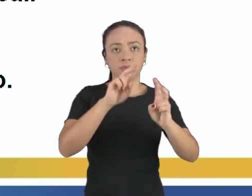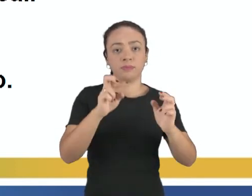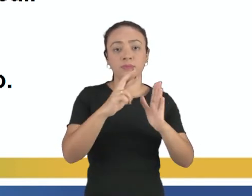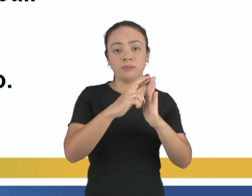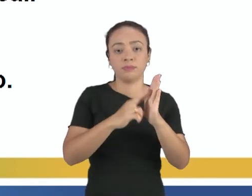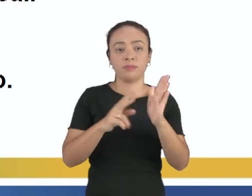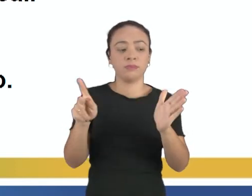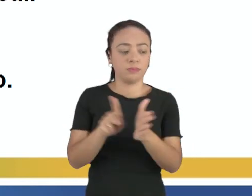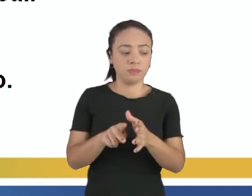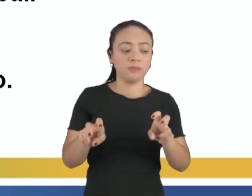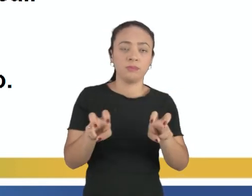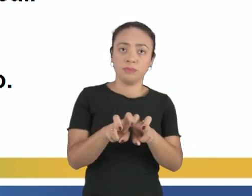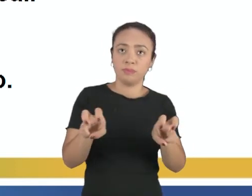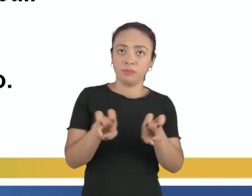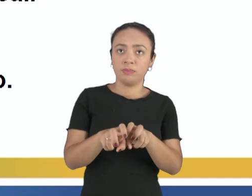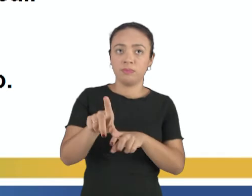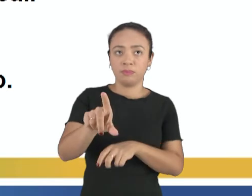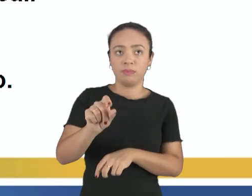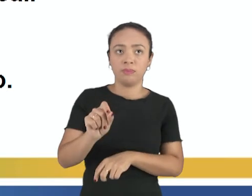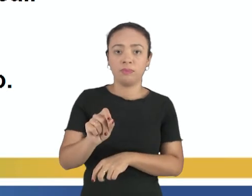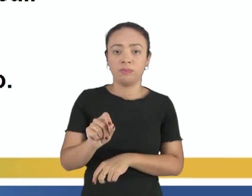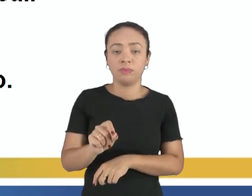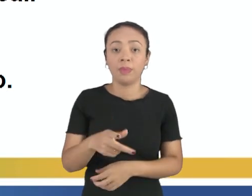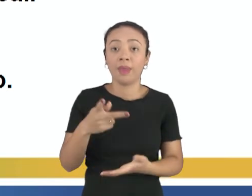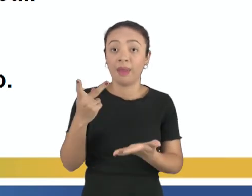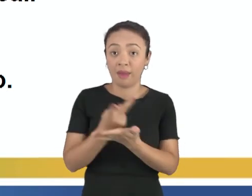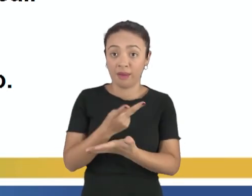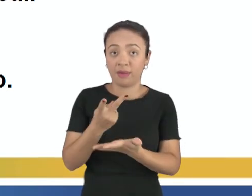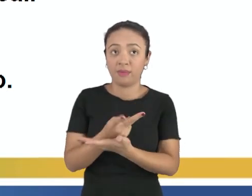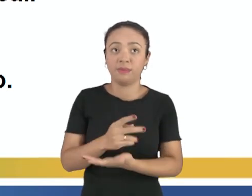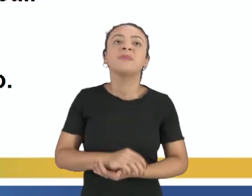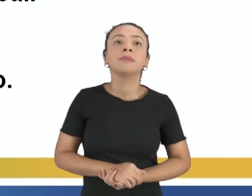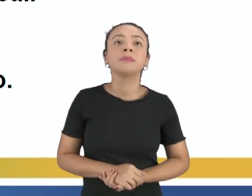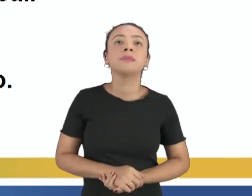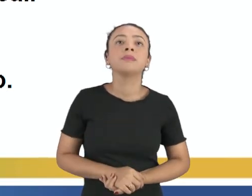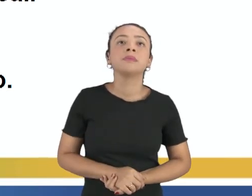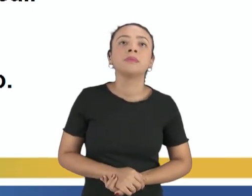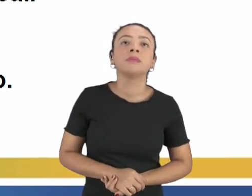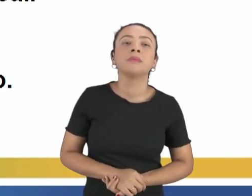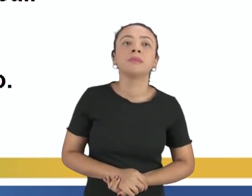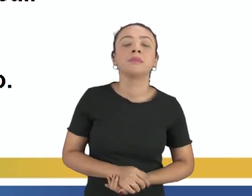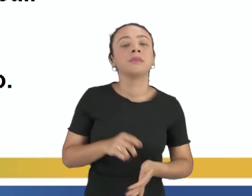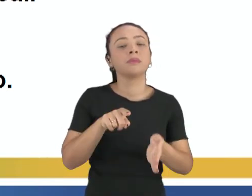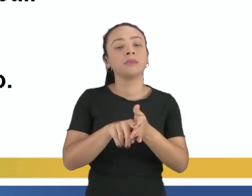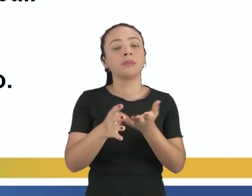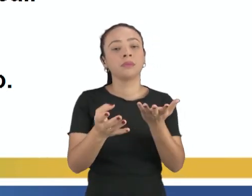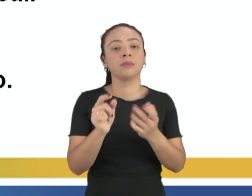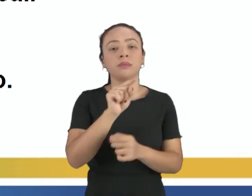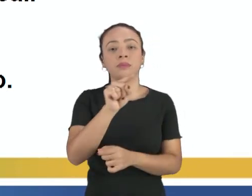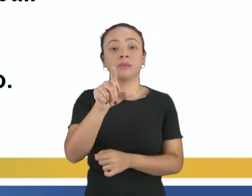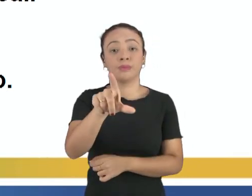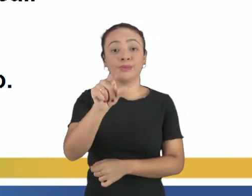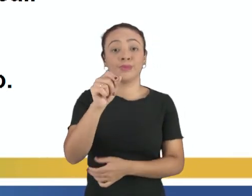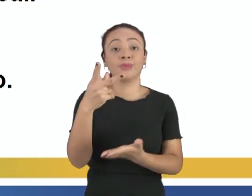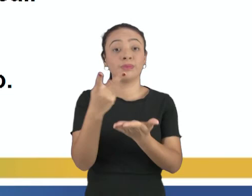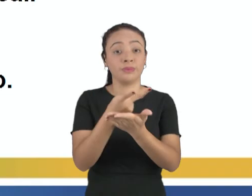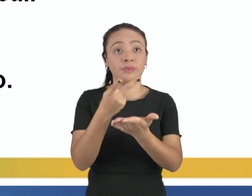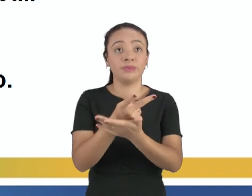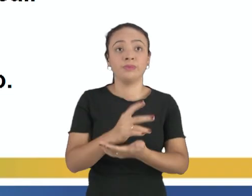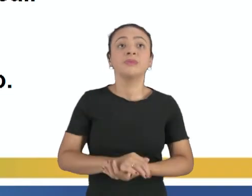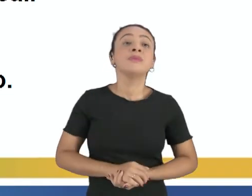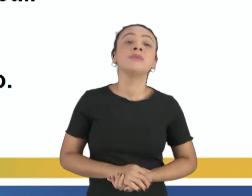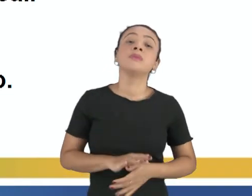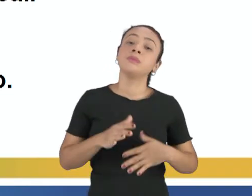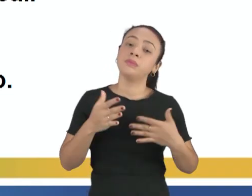Sobre as regras do futsal, marque a alternativa incorreta. A questão quer que você marque a alternativa errada,